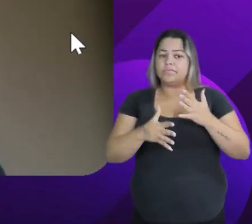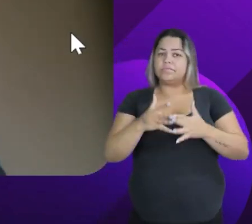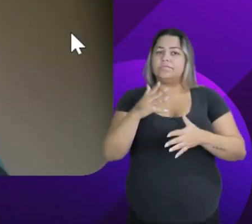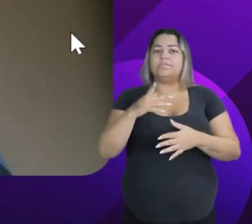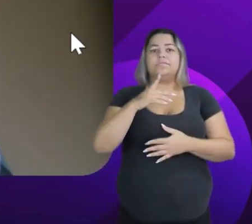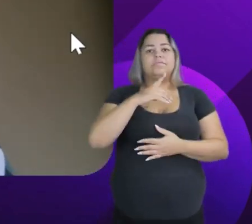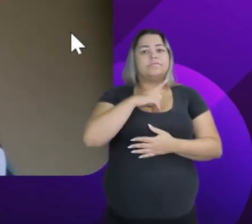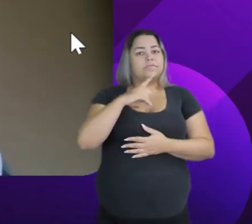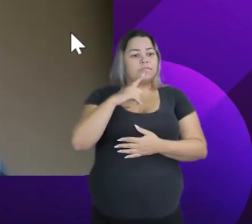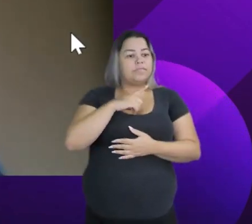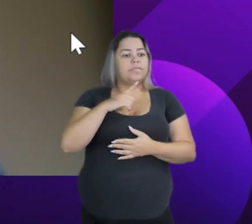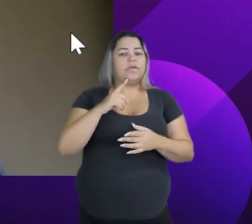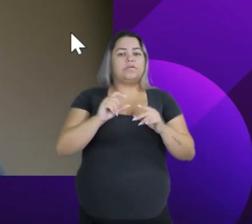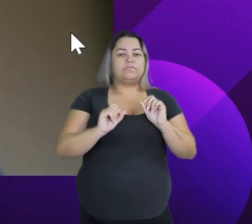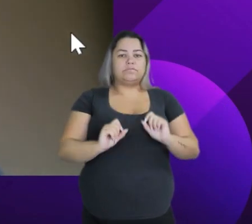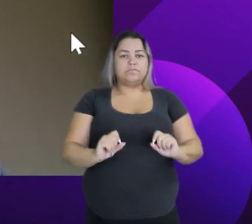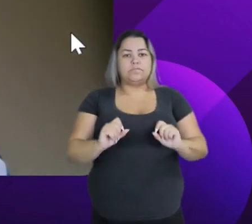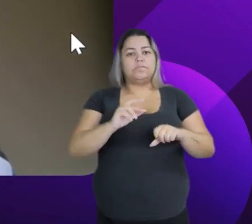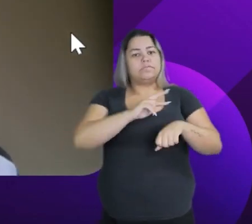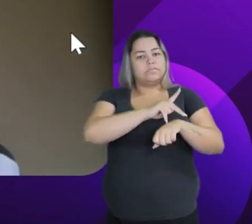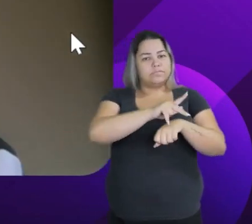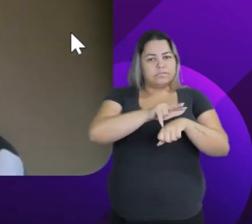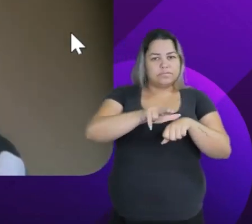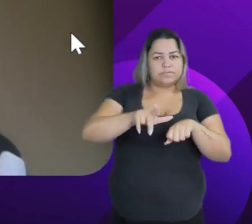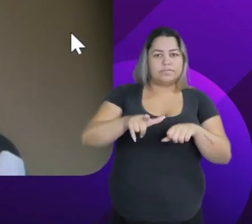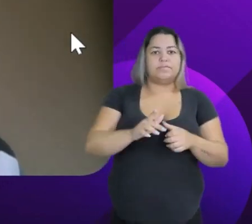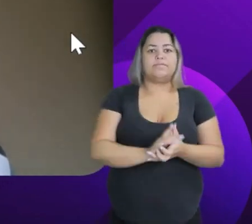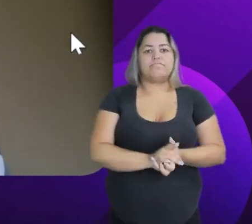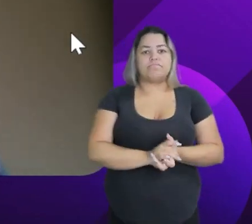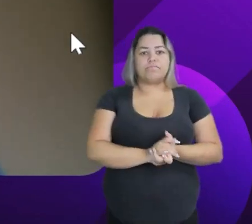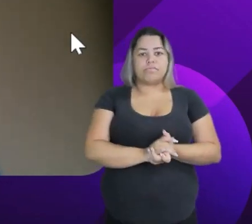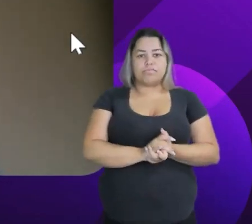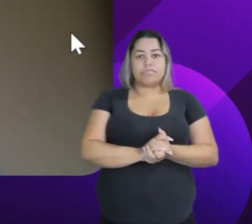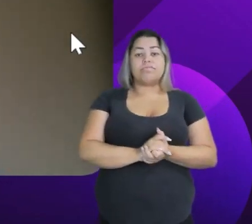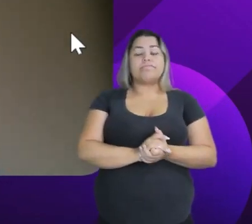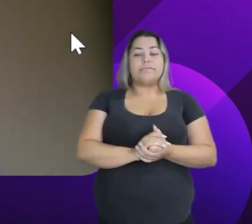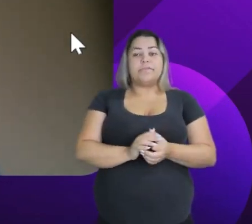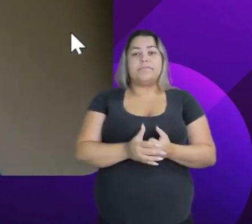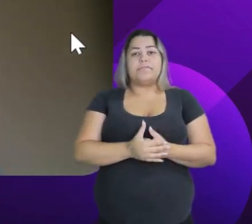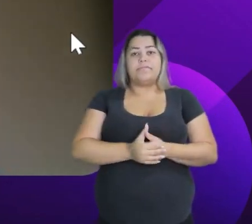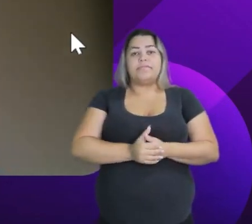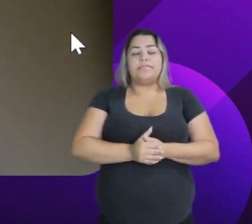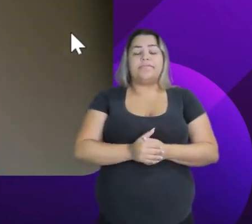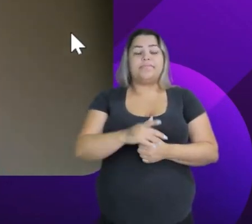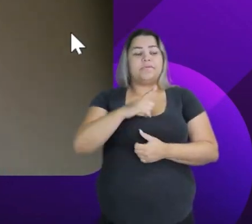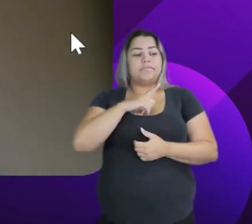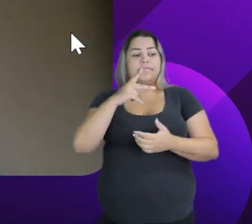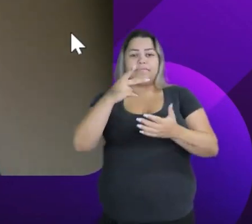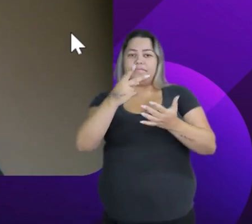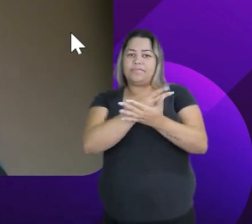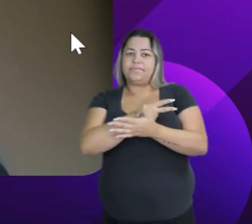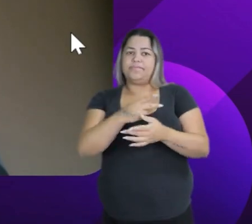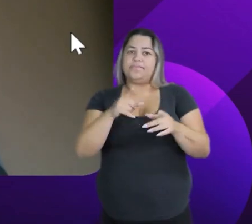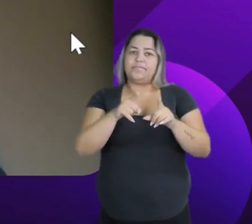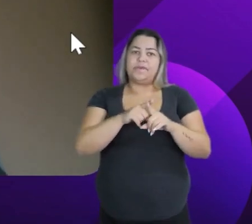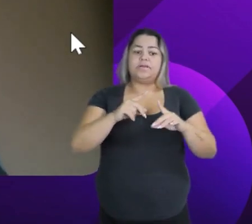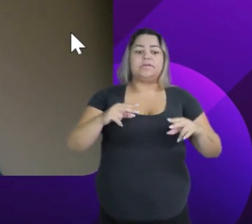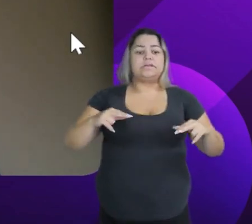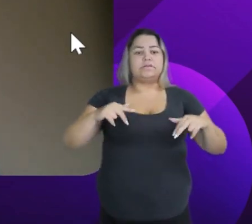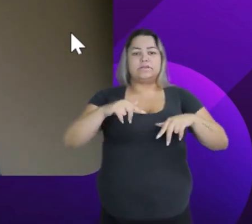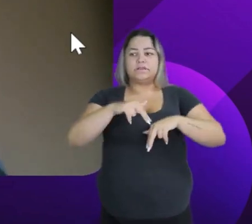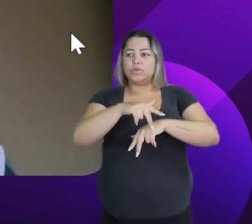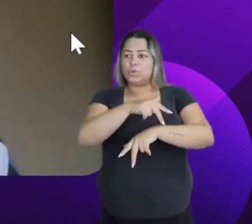pouco a circulação dos demais modais. E o que isso impacta? Ele impacta, claro, que na condição de circulação das